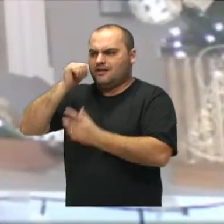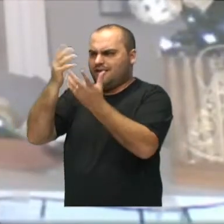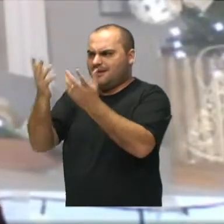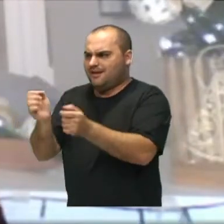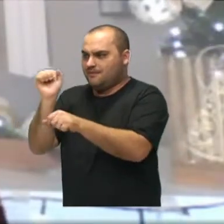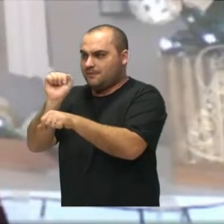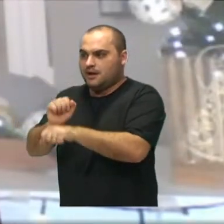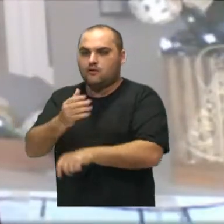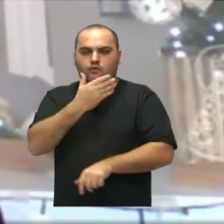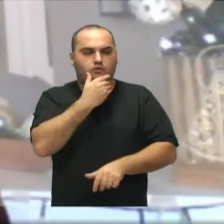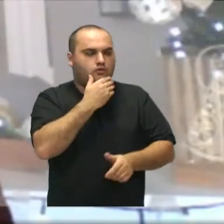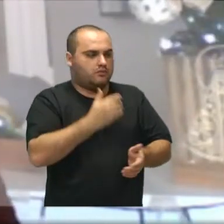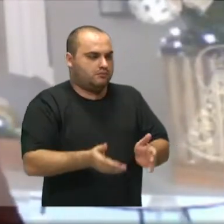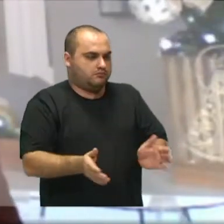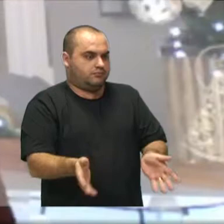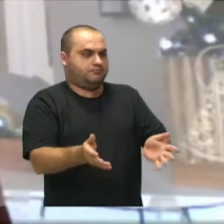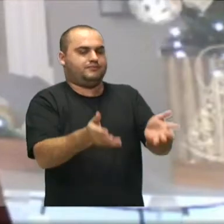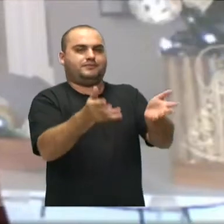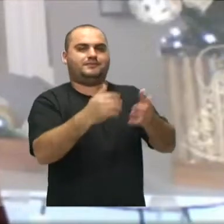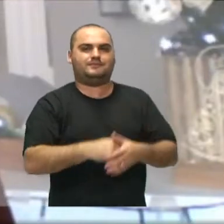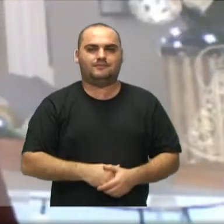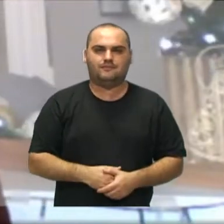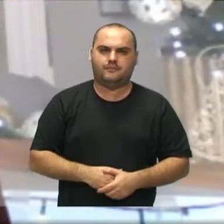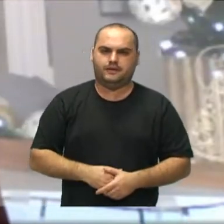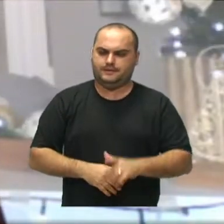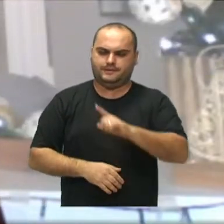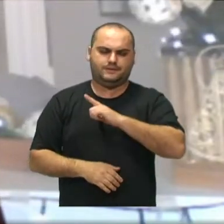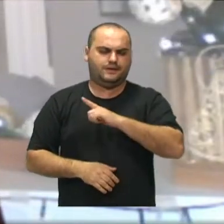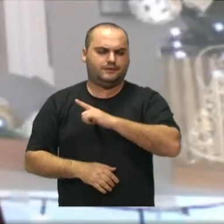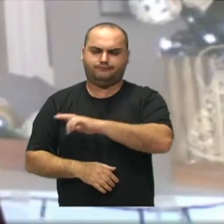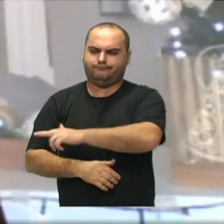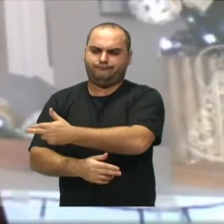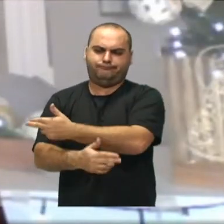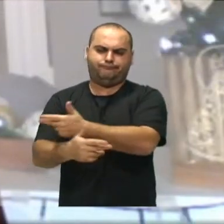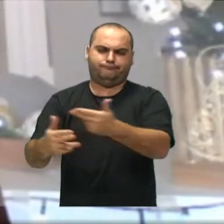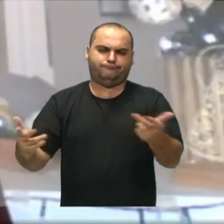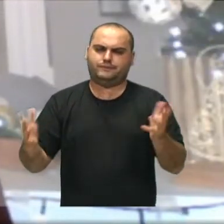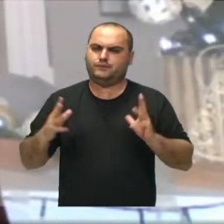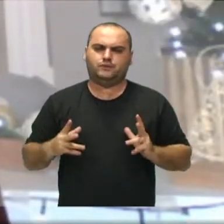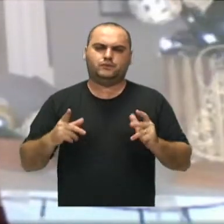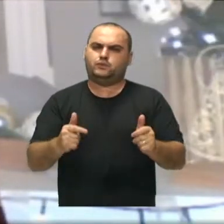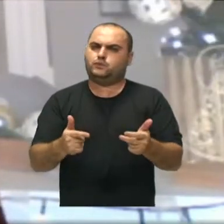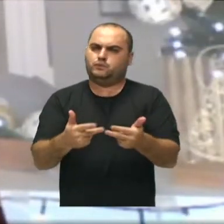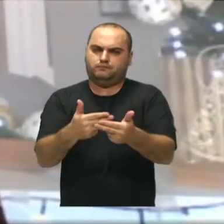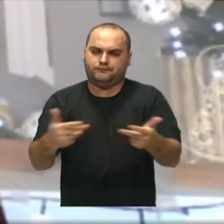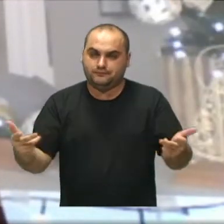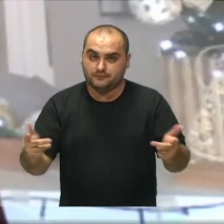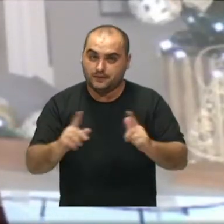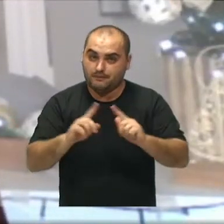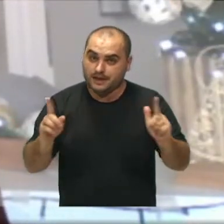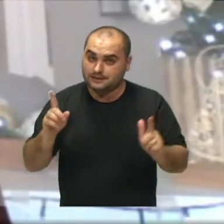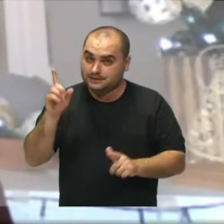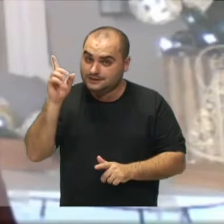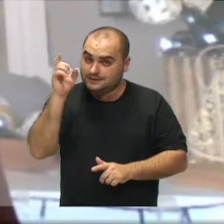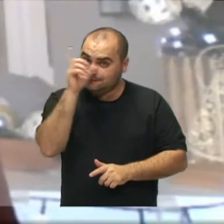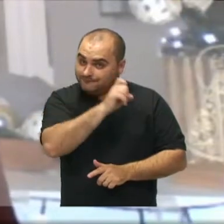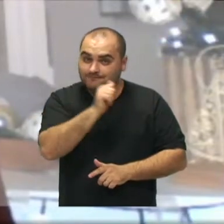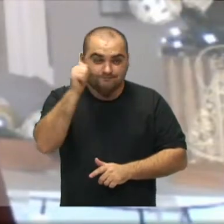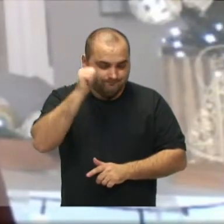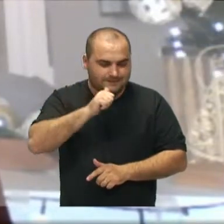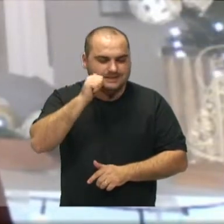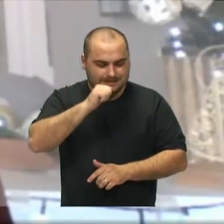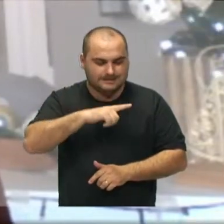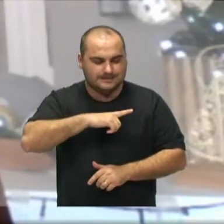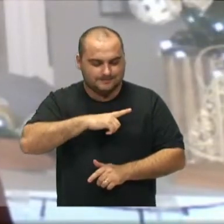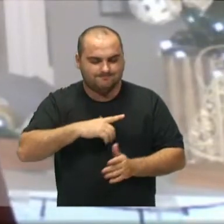carrega, vai muito do tino, né? Mas tem para tudo. Tem para tudo, a gente consegue entender, só que a dificuldade da mulher, ela passa por